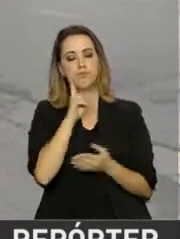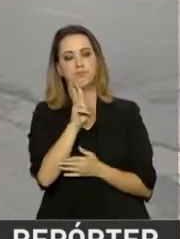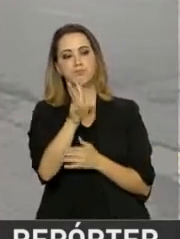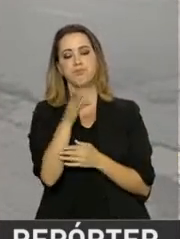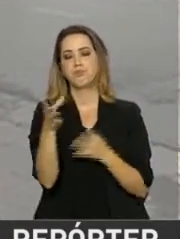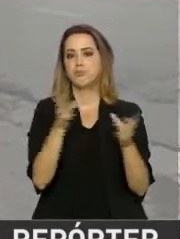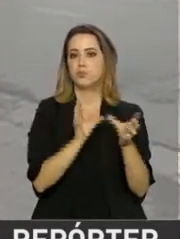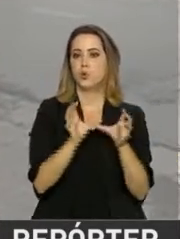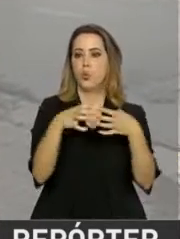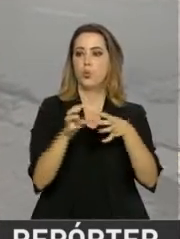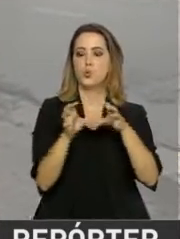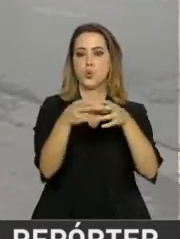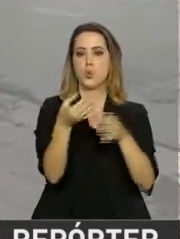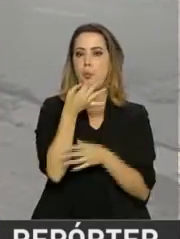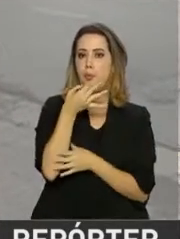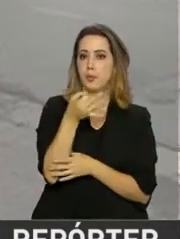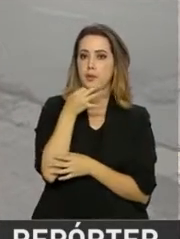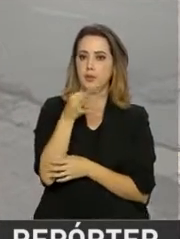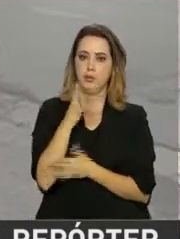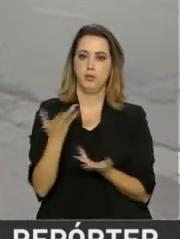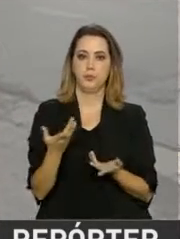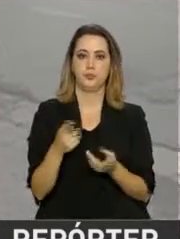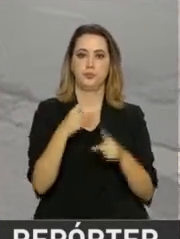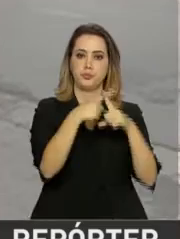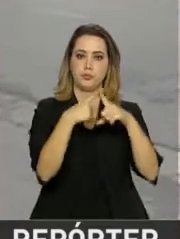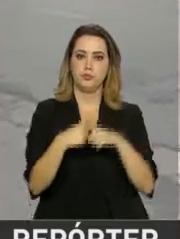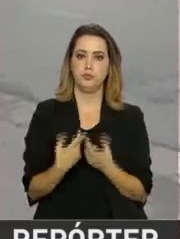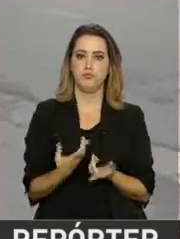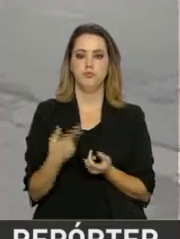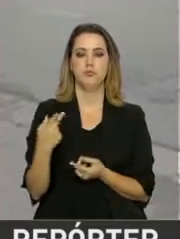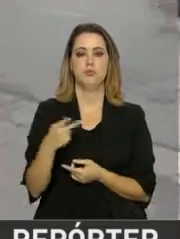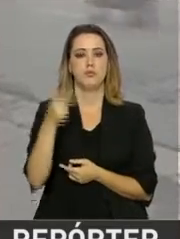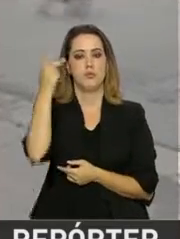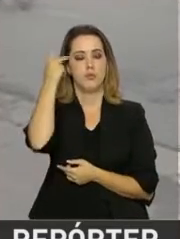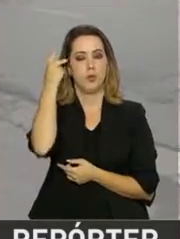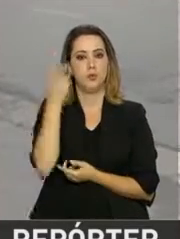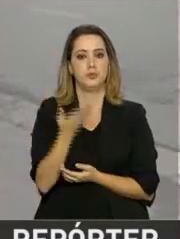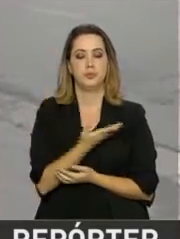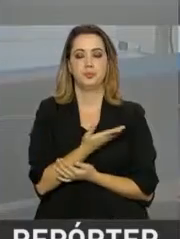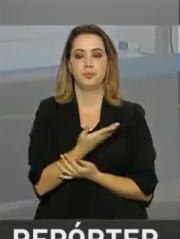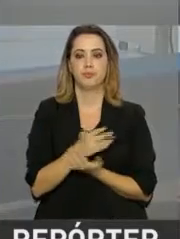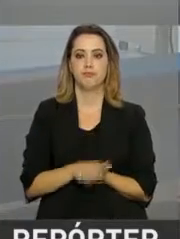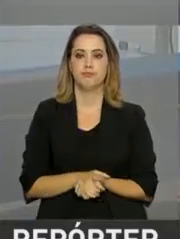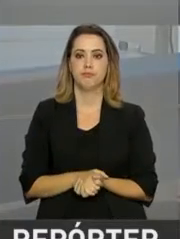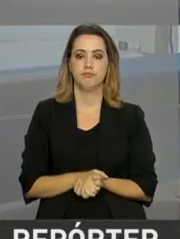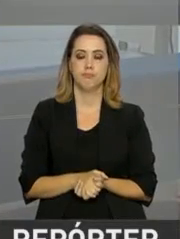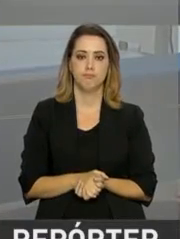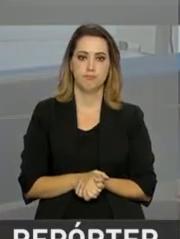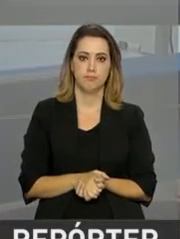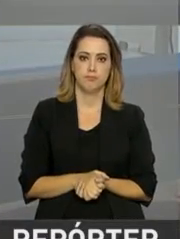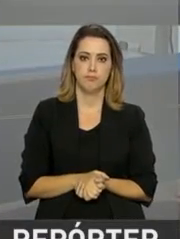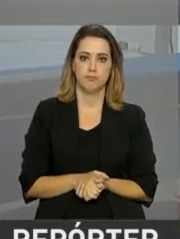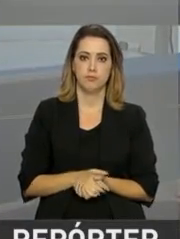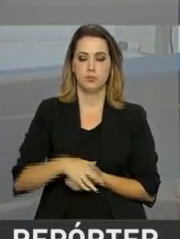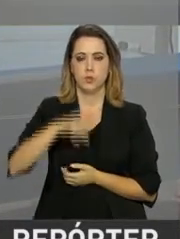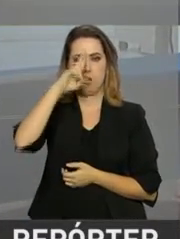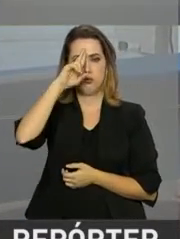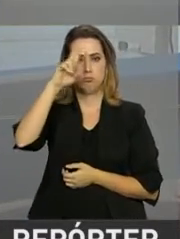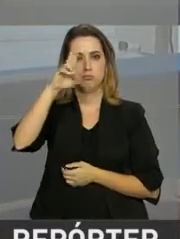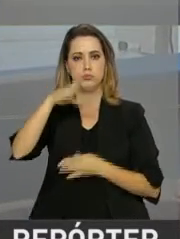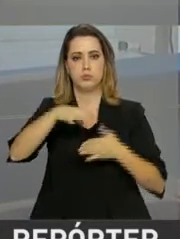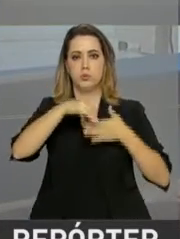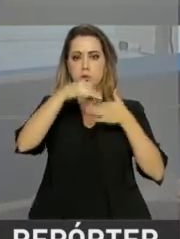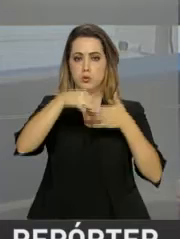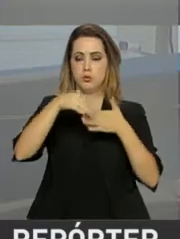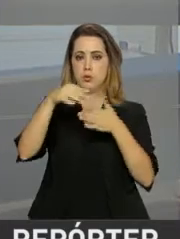de equipes que disputam o Mundial de Fórmula 1. De São Paulo, Leonardo Meira. Autoridades dos países do